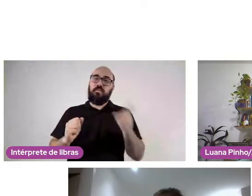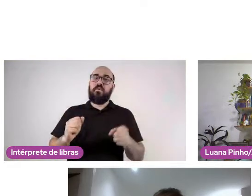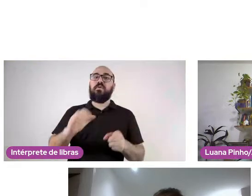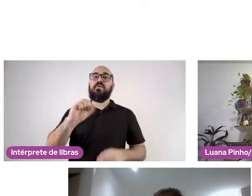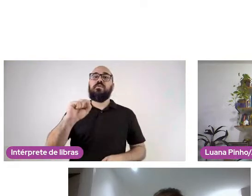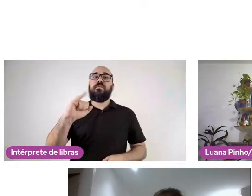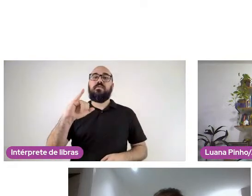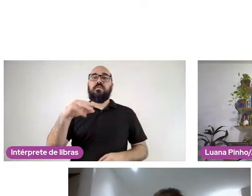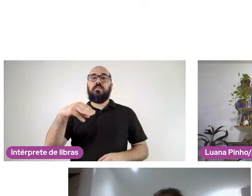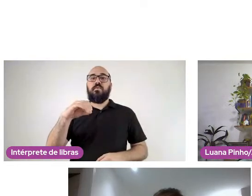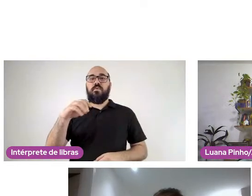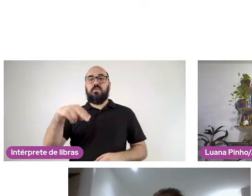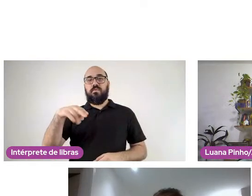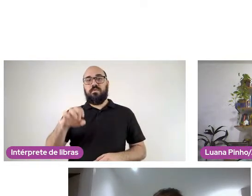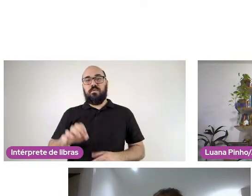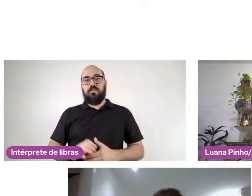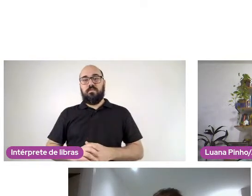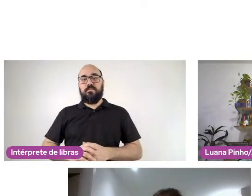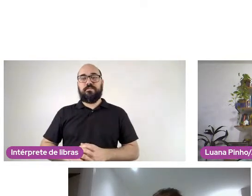todos.